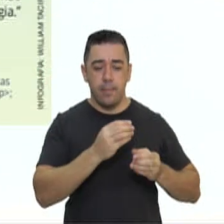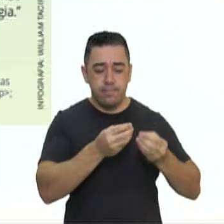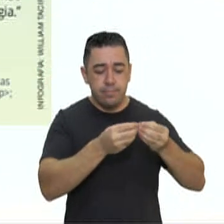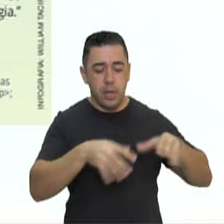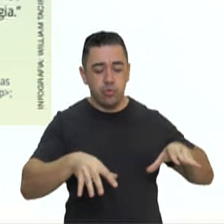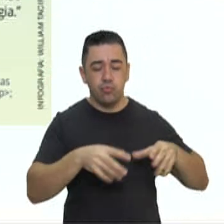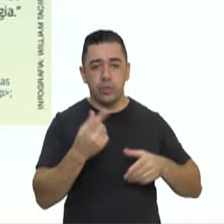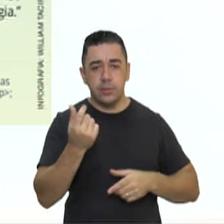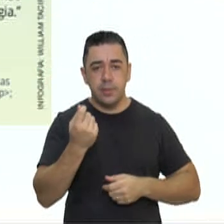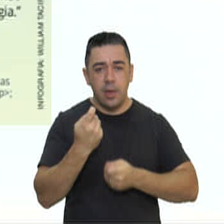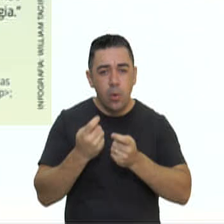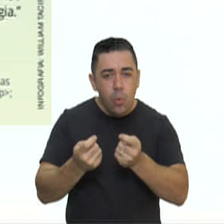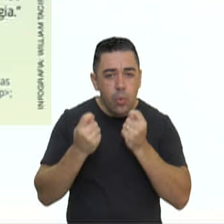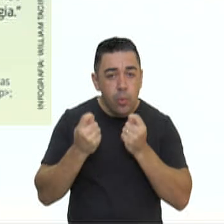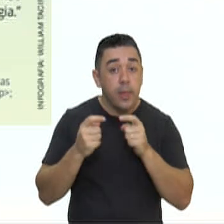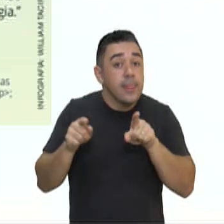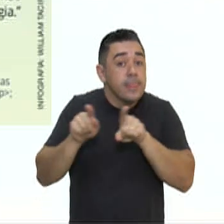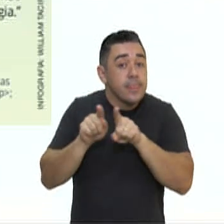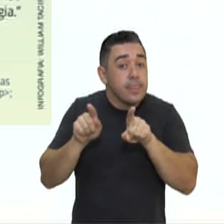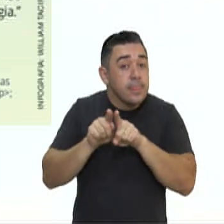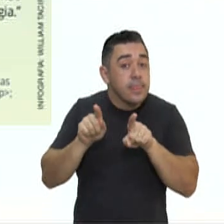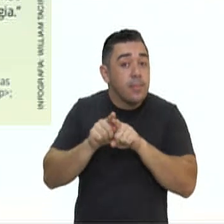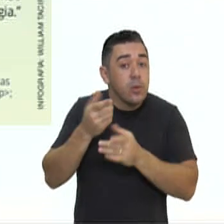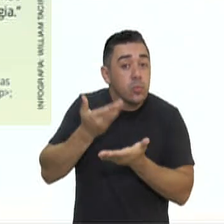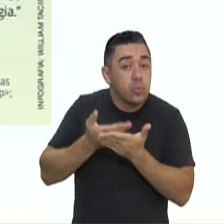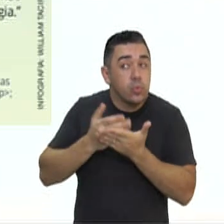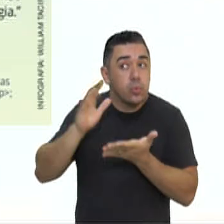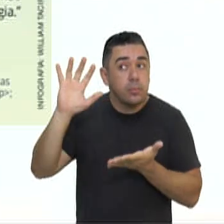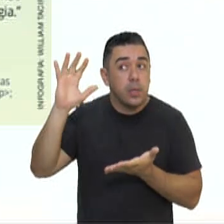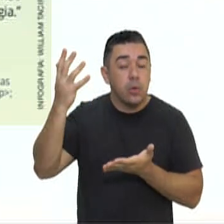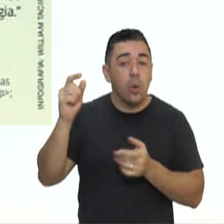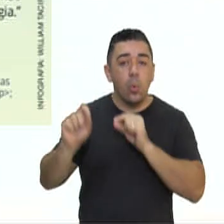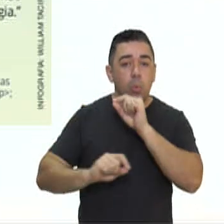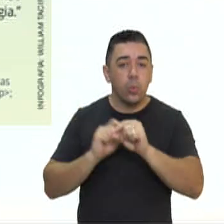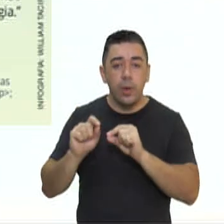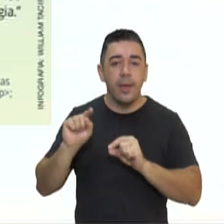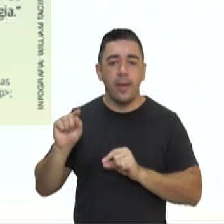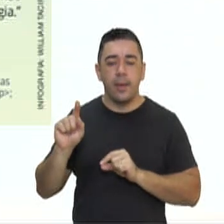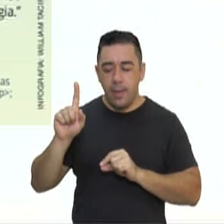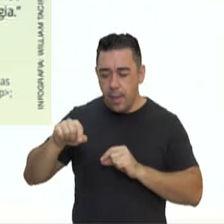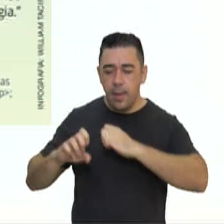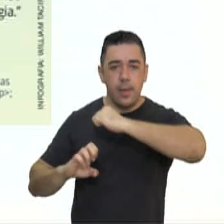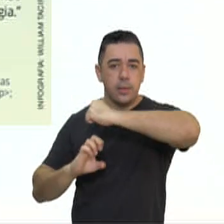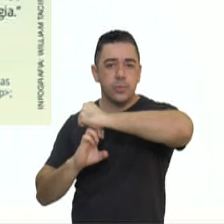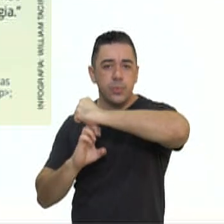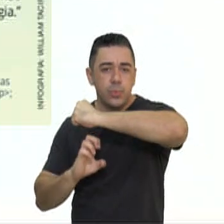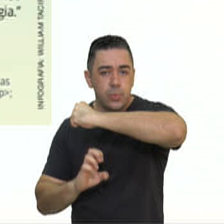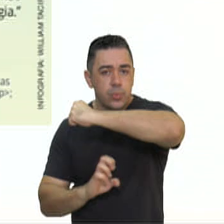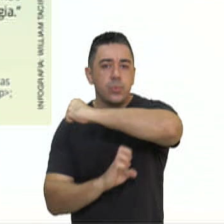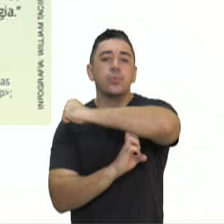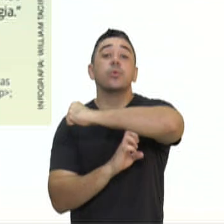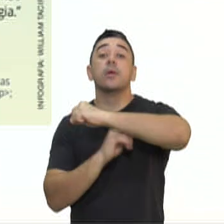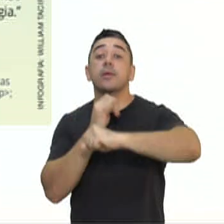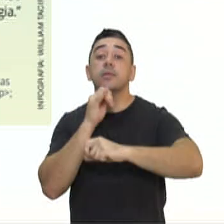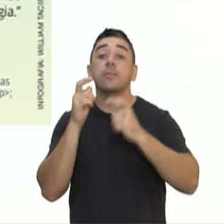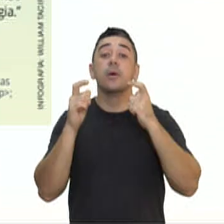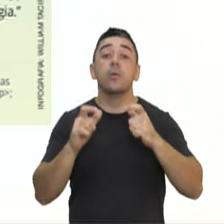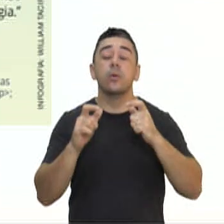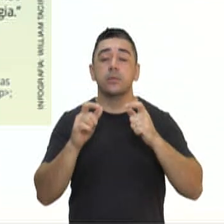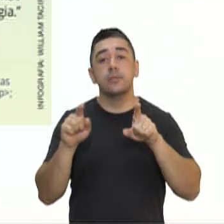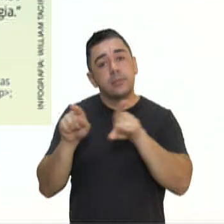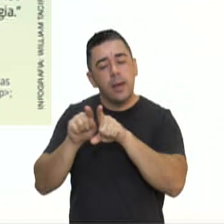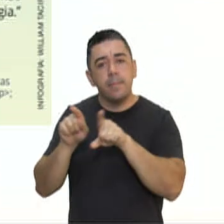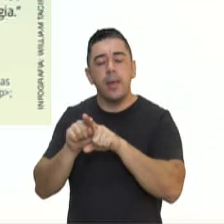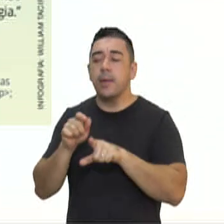A meteorologia também tem impacto em setores como a infraestrutura. No setor da energia,